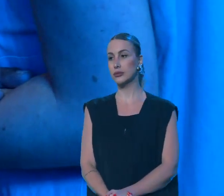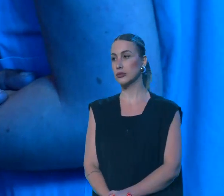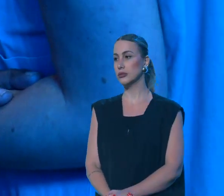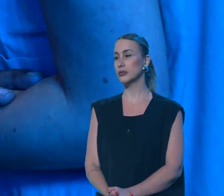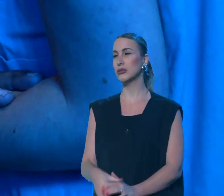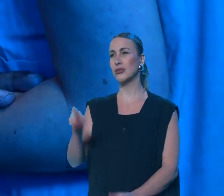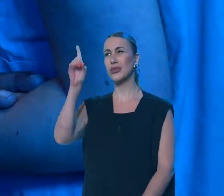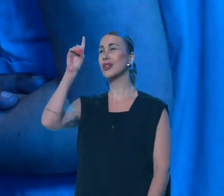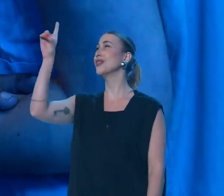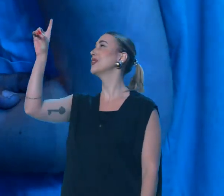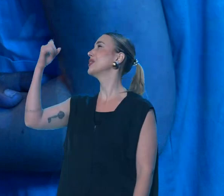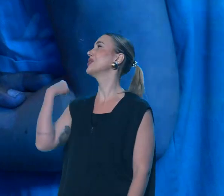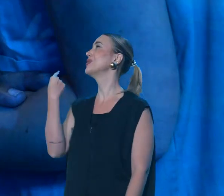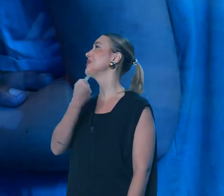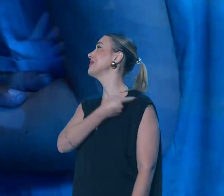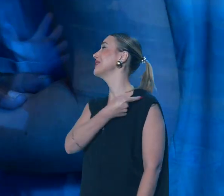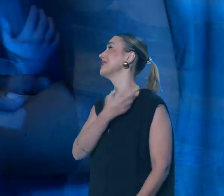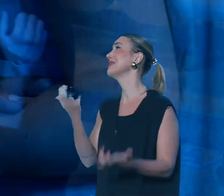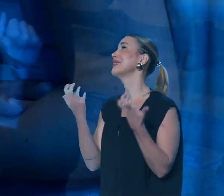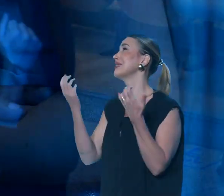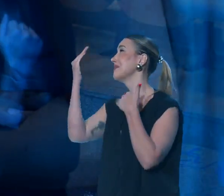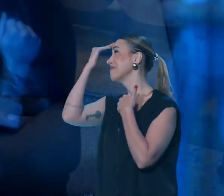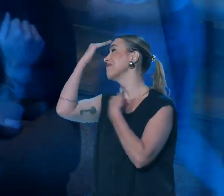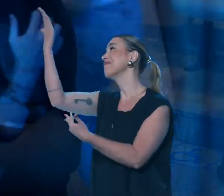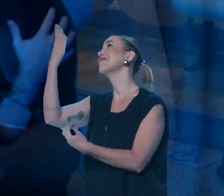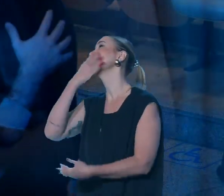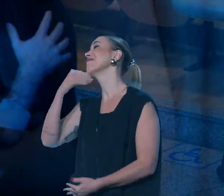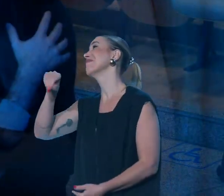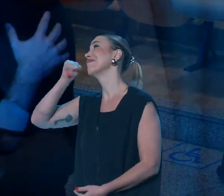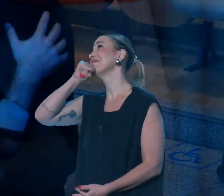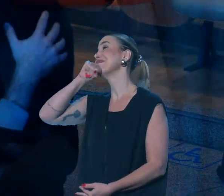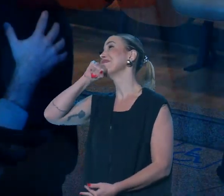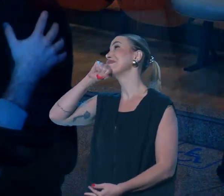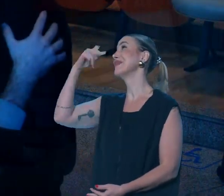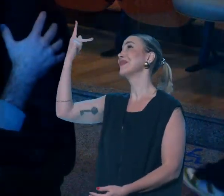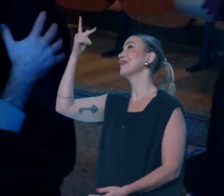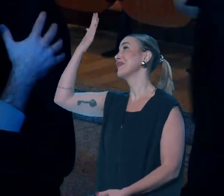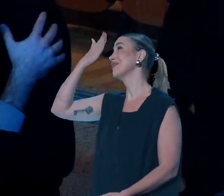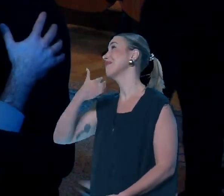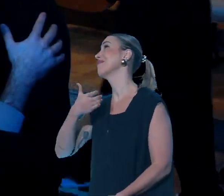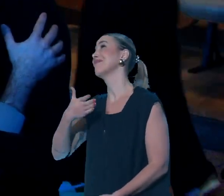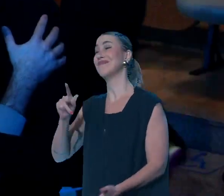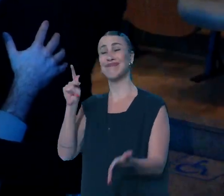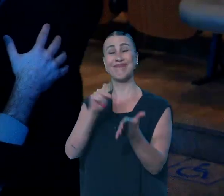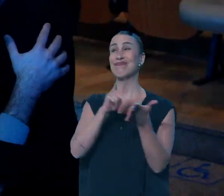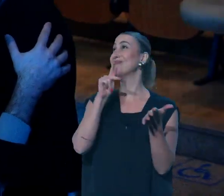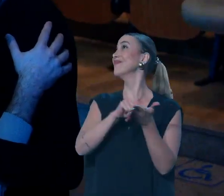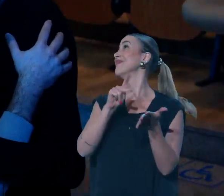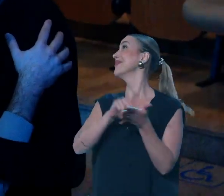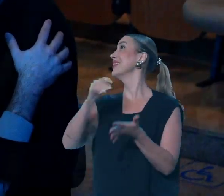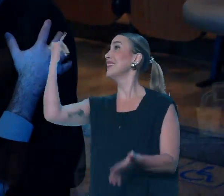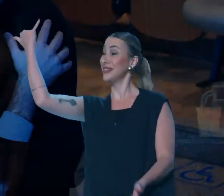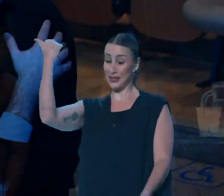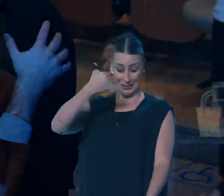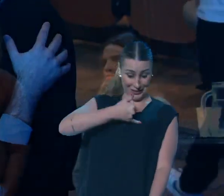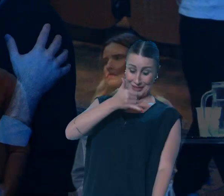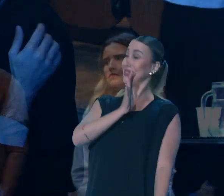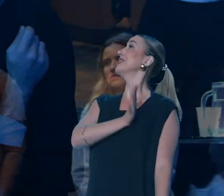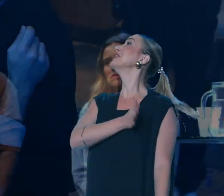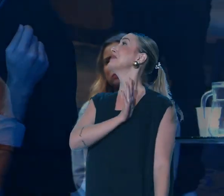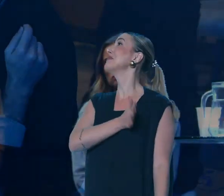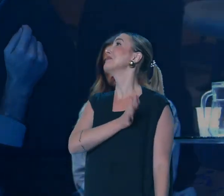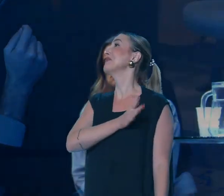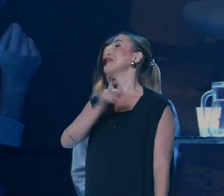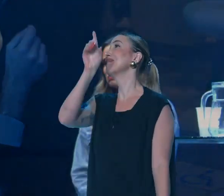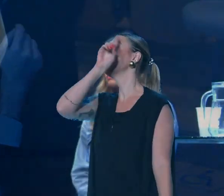Deus, nós queremos te agradecer, Pai, que a tua presença ela é real, Pai. Ela fala aos nossos corações, Deus,